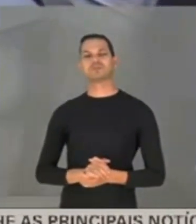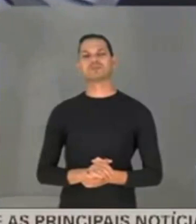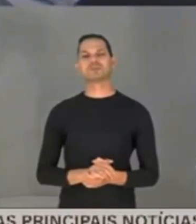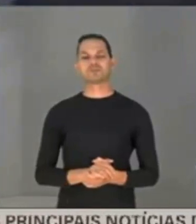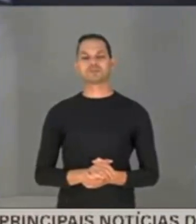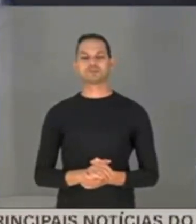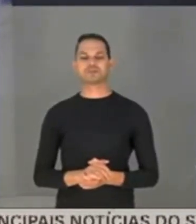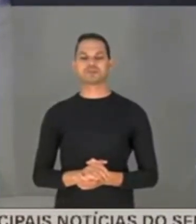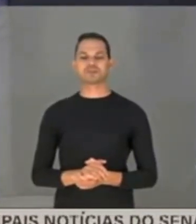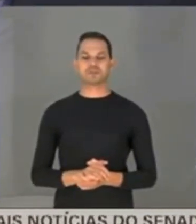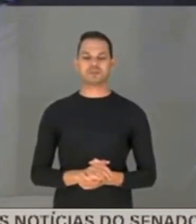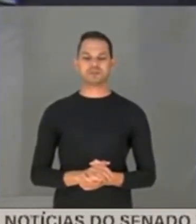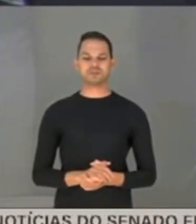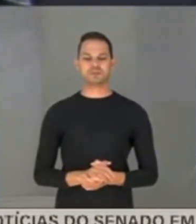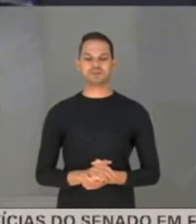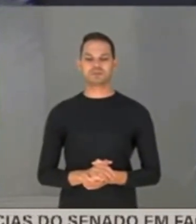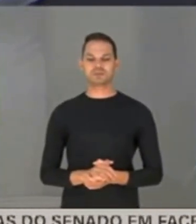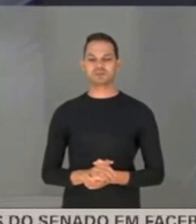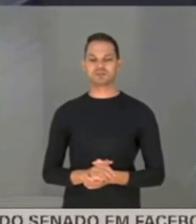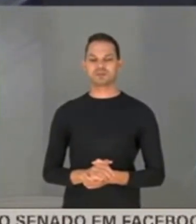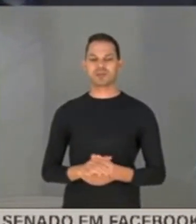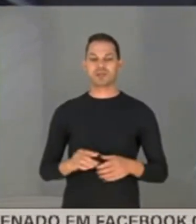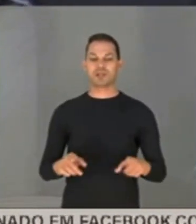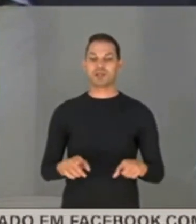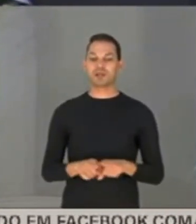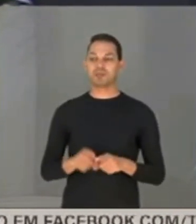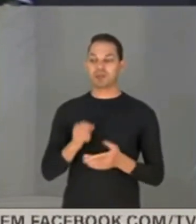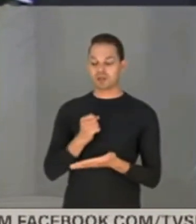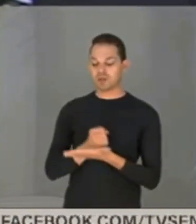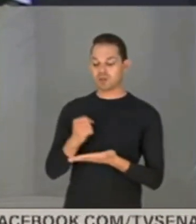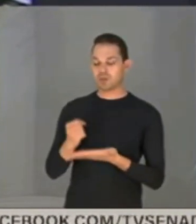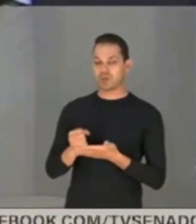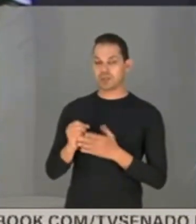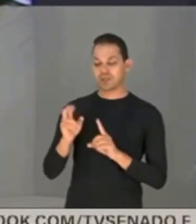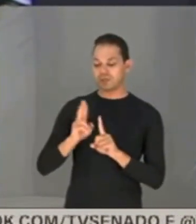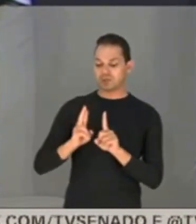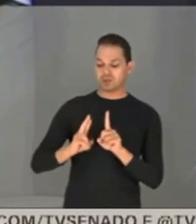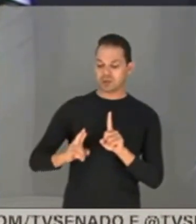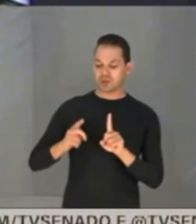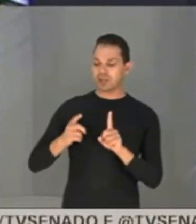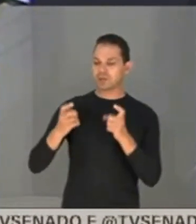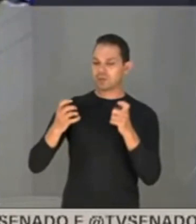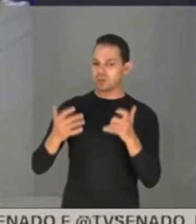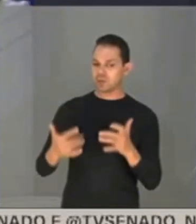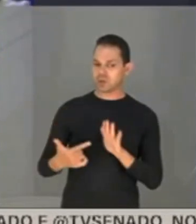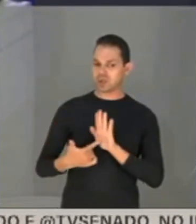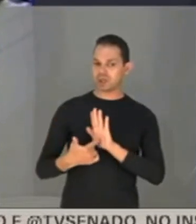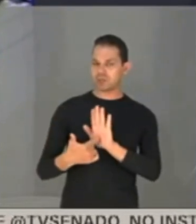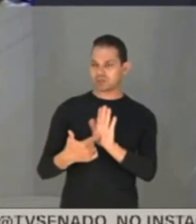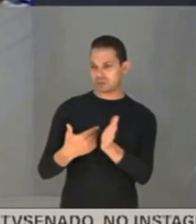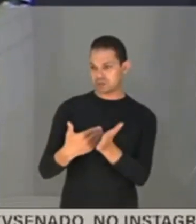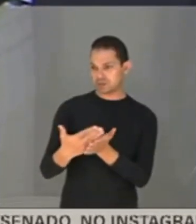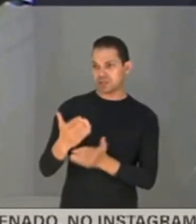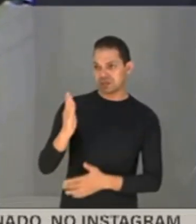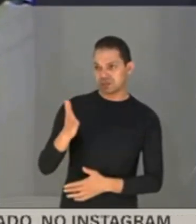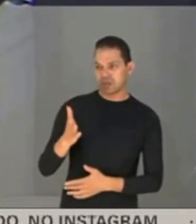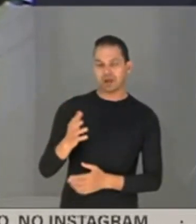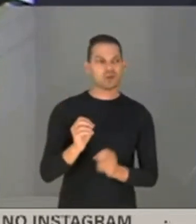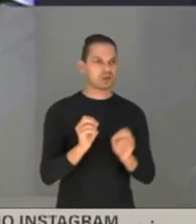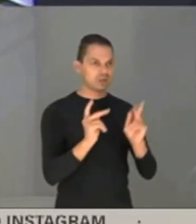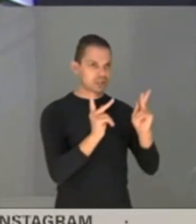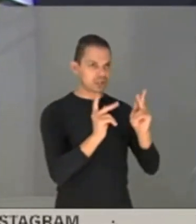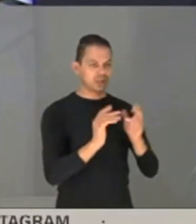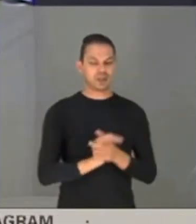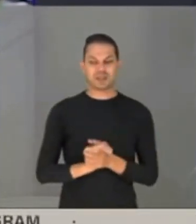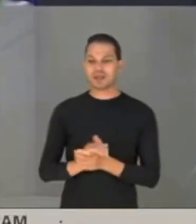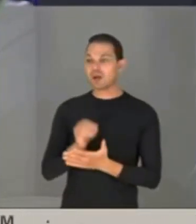E esses, inclusive, Excelência, são os contratos que o relator dispôs ali no início. Né? Tá. Então, não